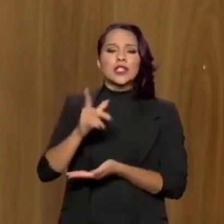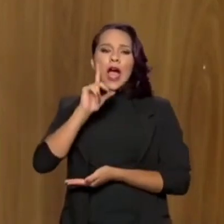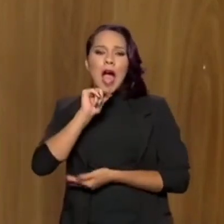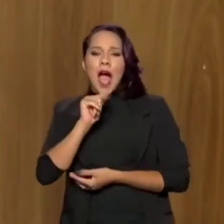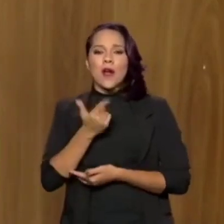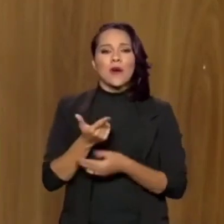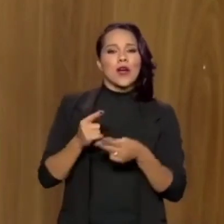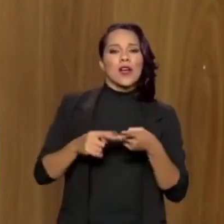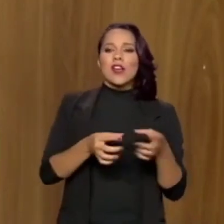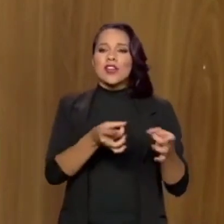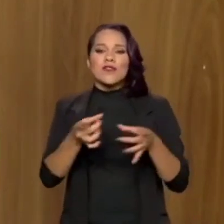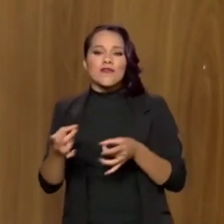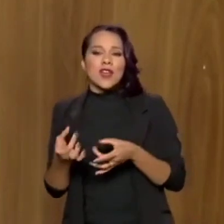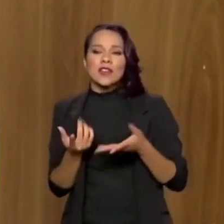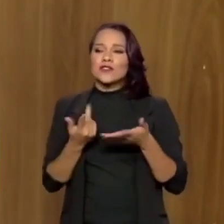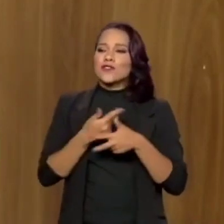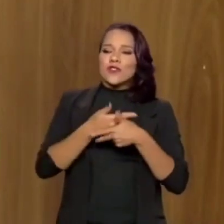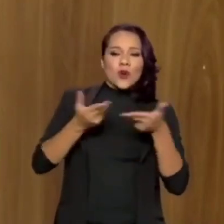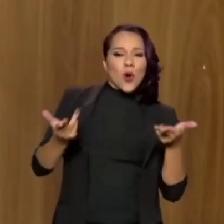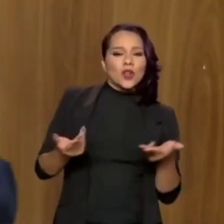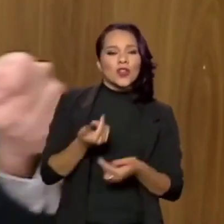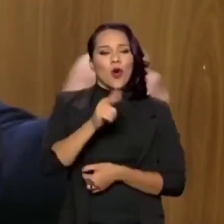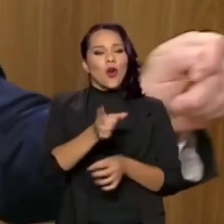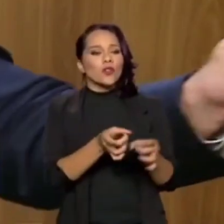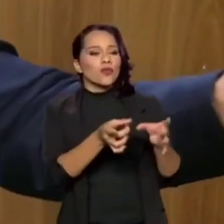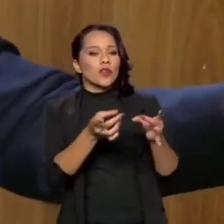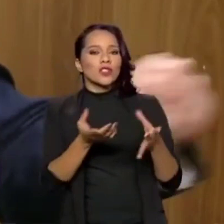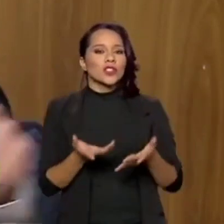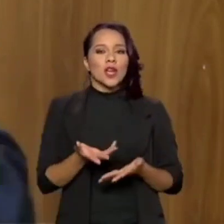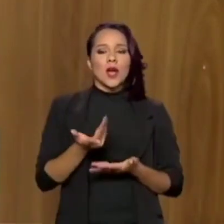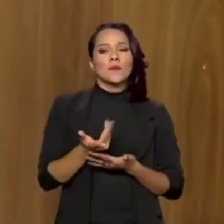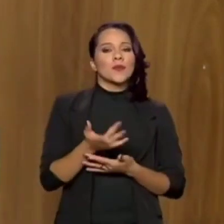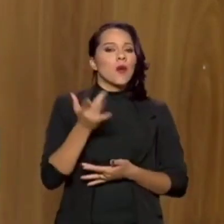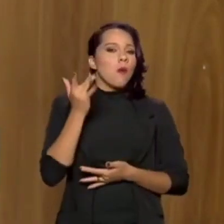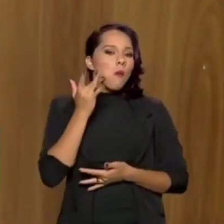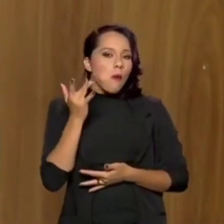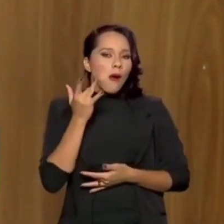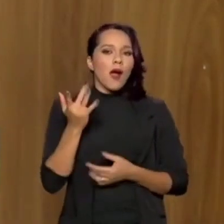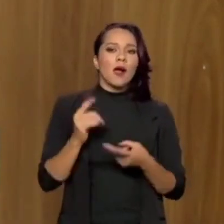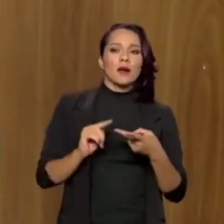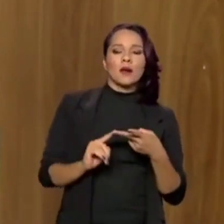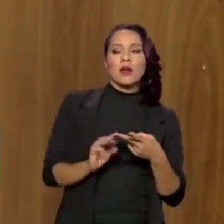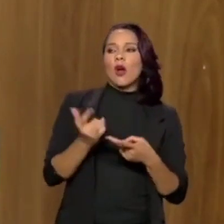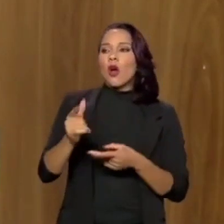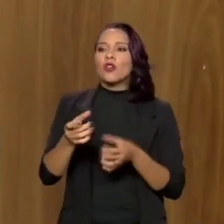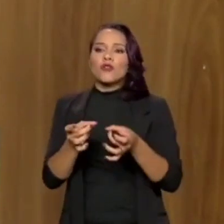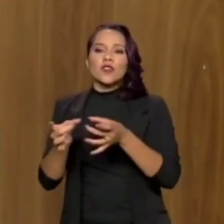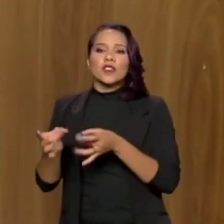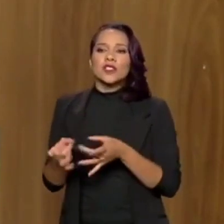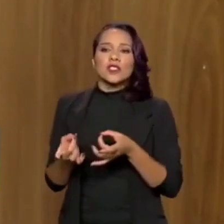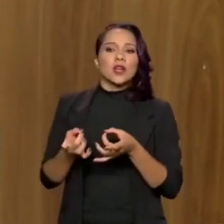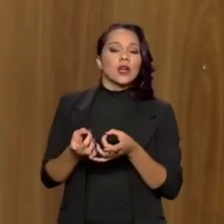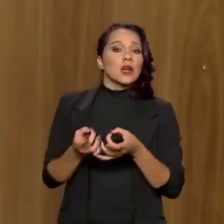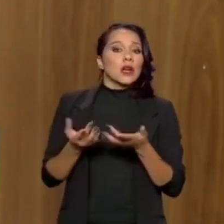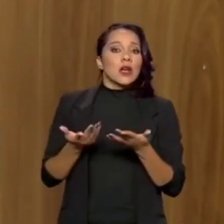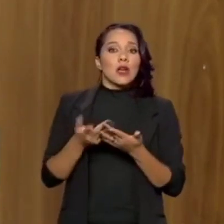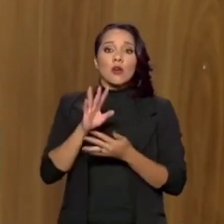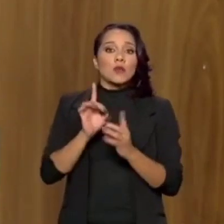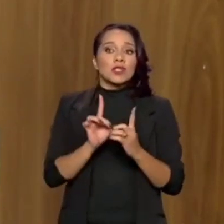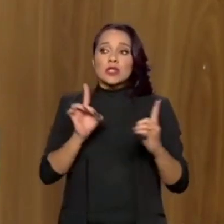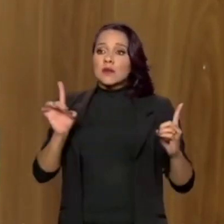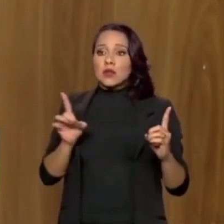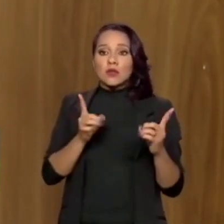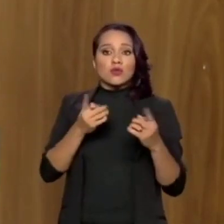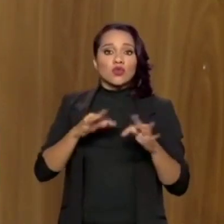água num jogo de futebol, o outro vendia bala num sinal, e com o distanciamento social ficou todo mundo em